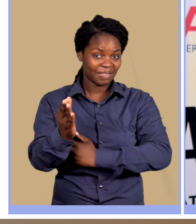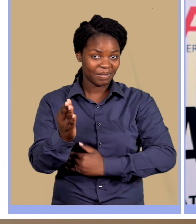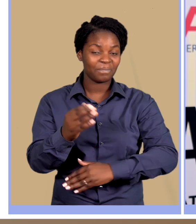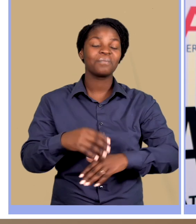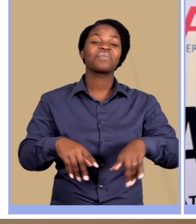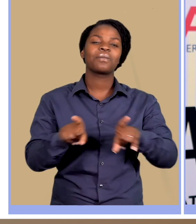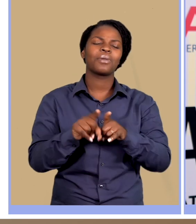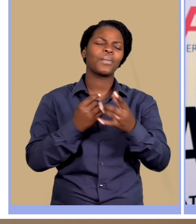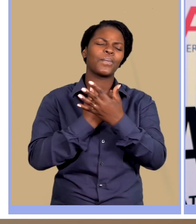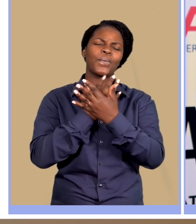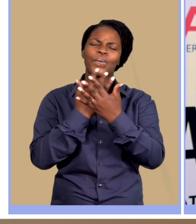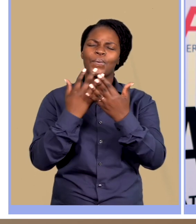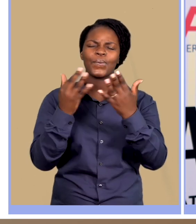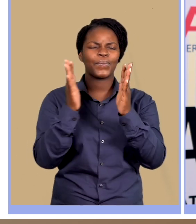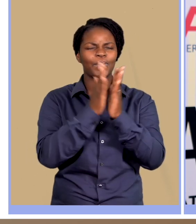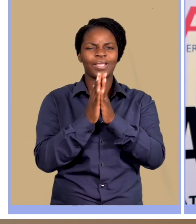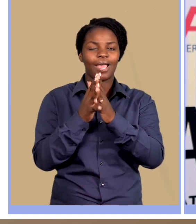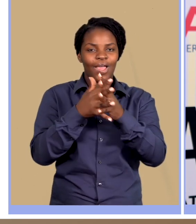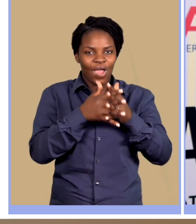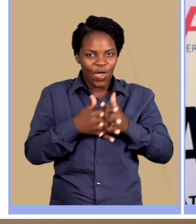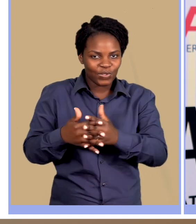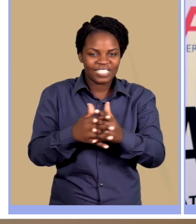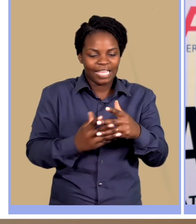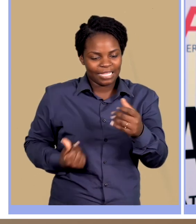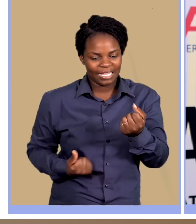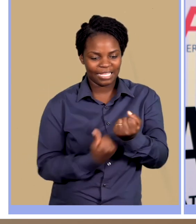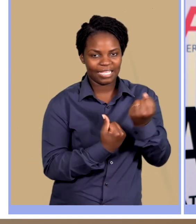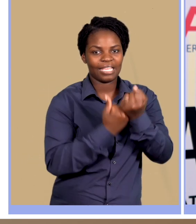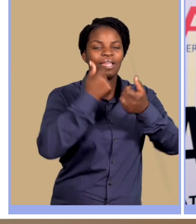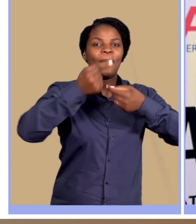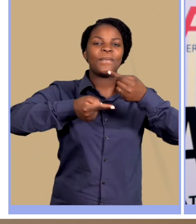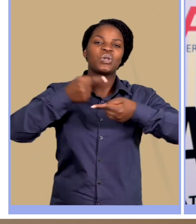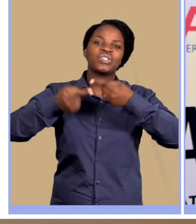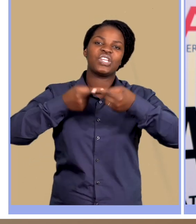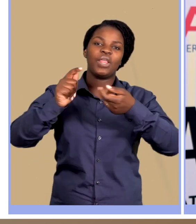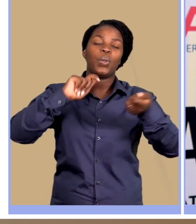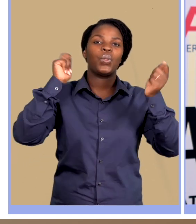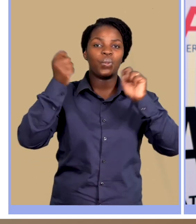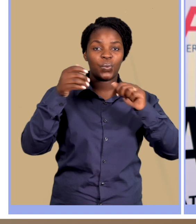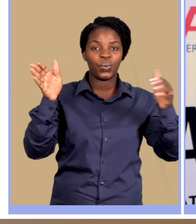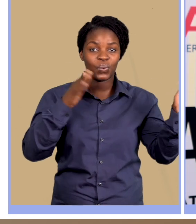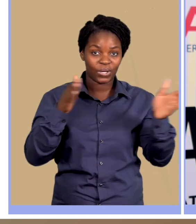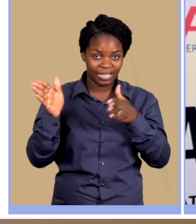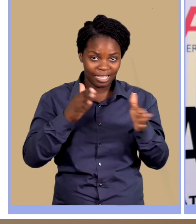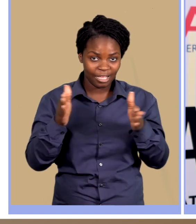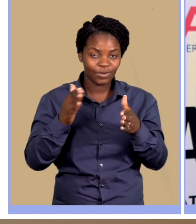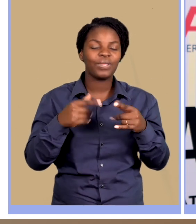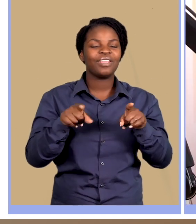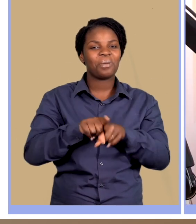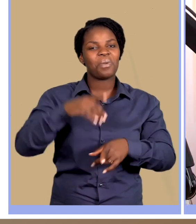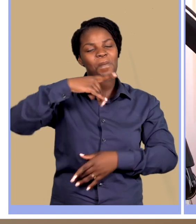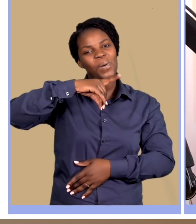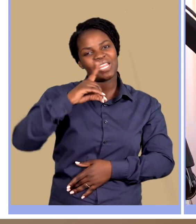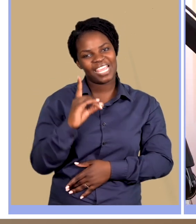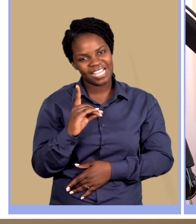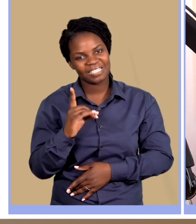projeto Recados e também este podcast. Agradecer também a todos e o